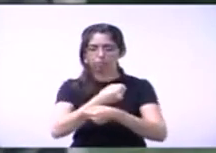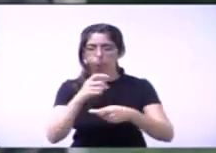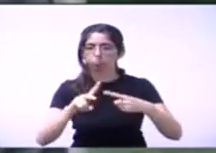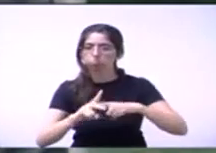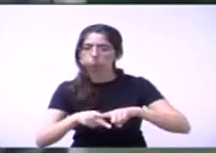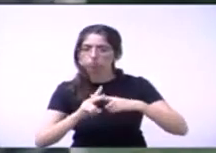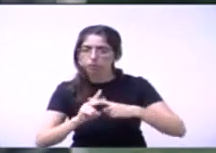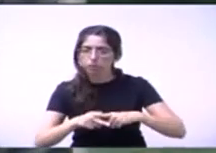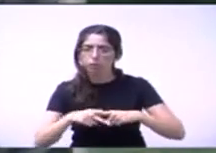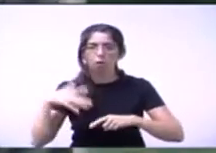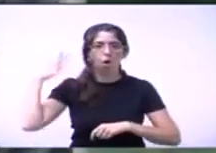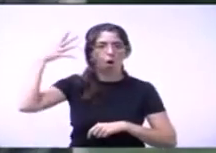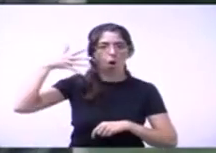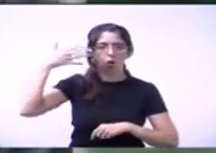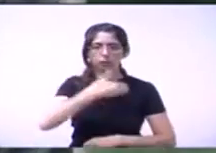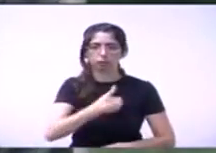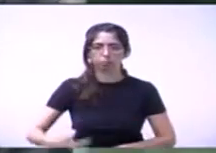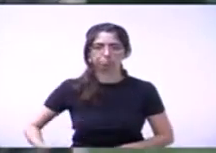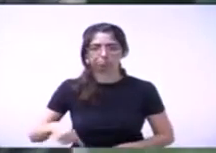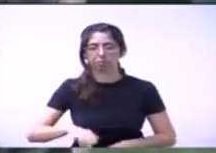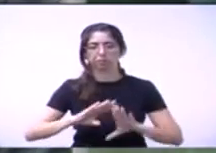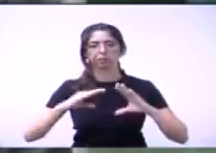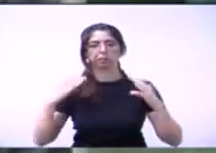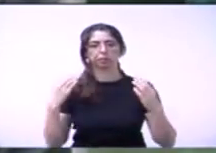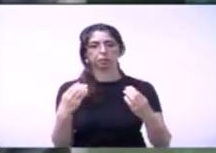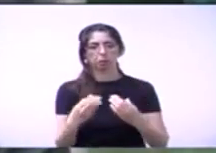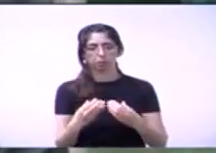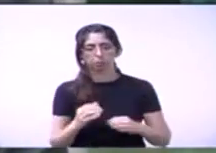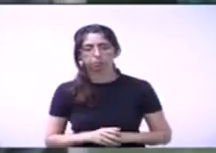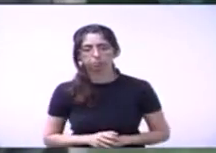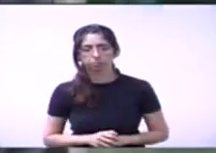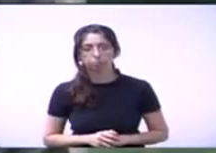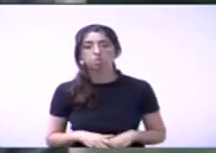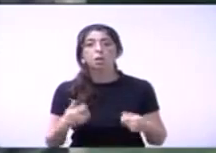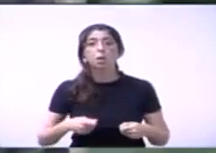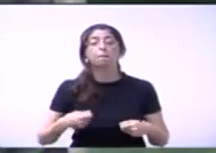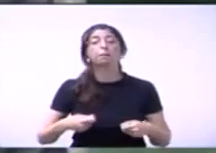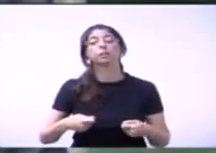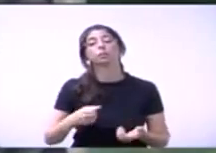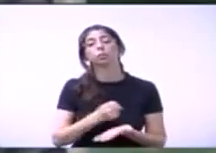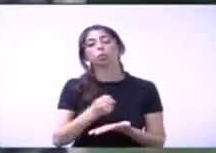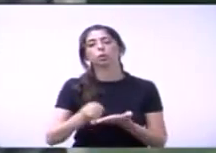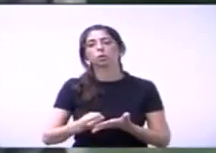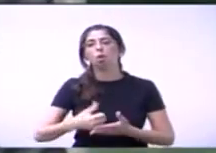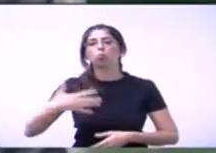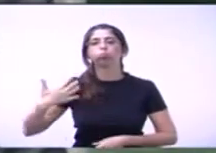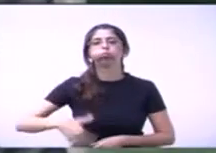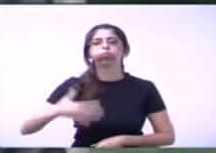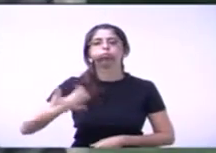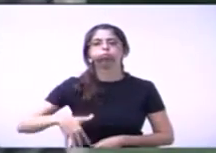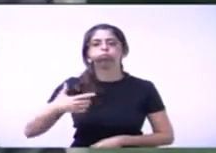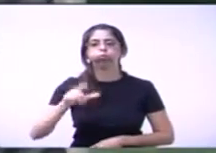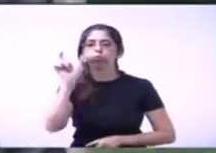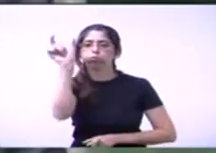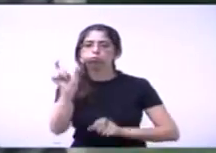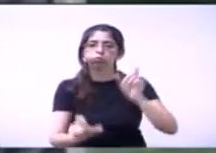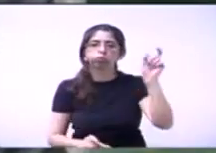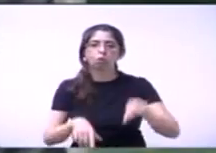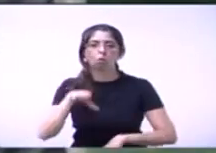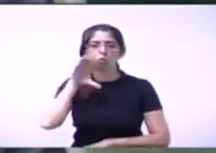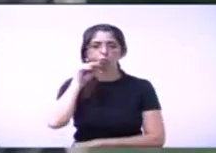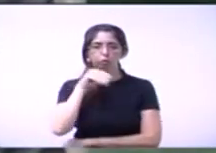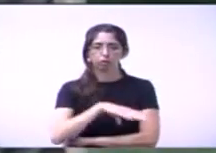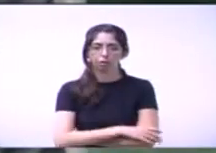nessa Câmara, e que haveria necessidade de um grande contingente de trabalhadores e trabalhadoras. E como fazer